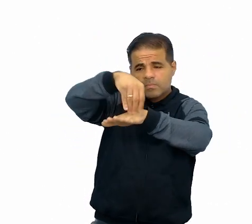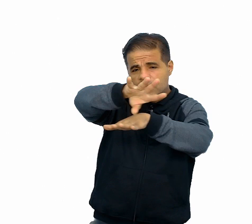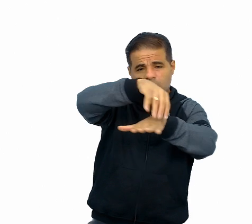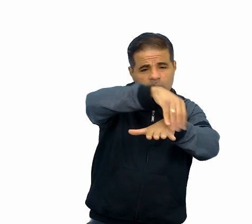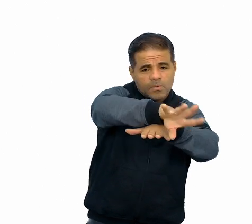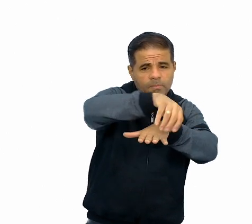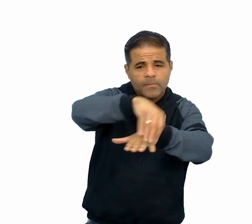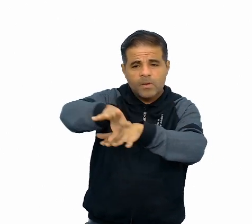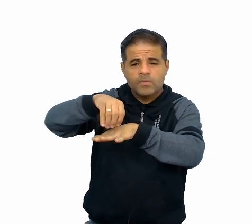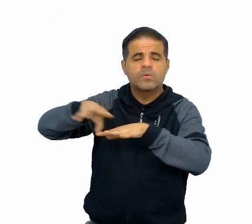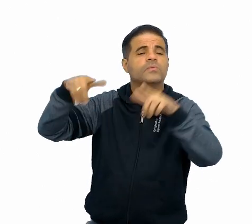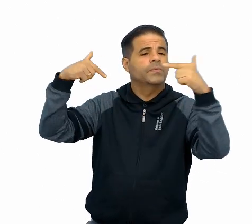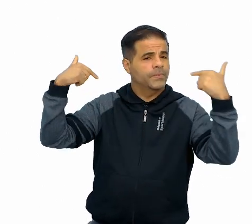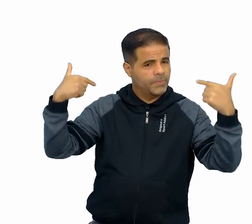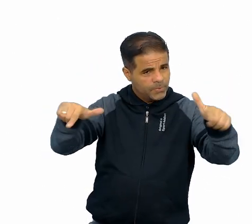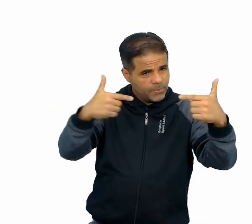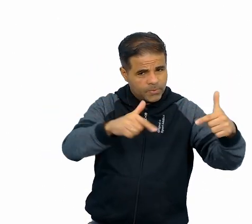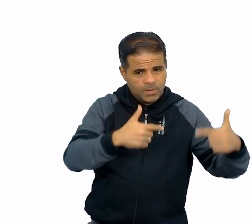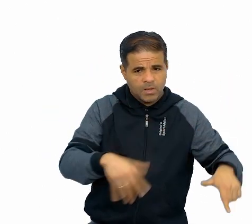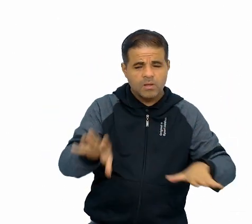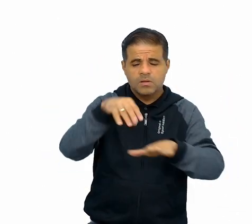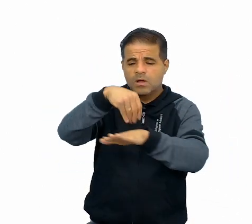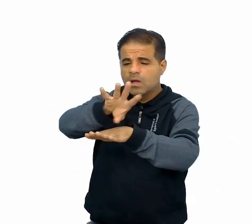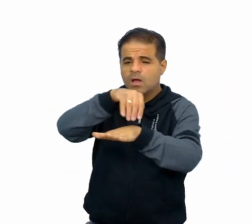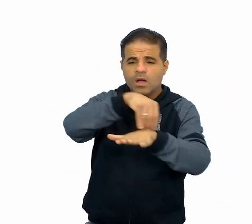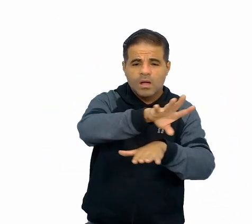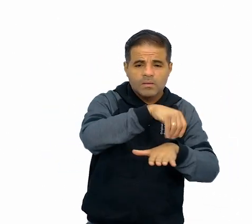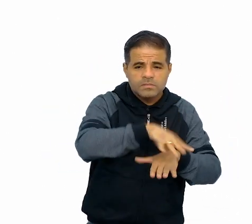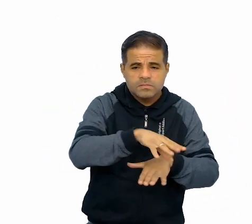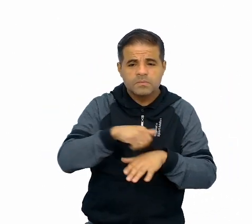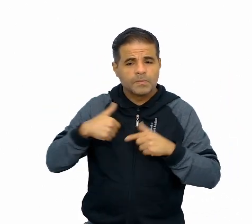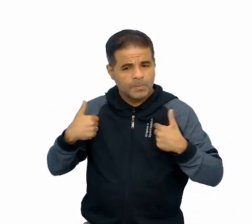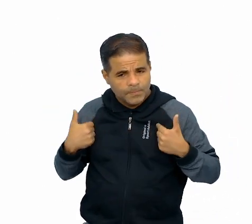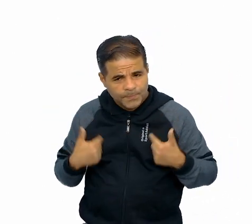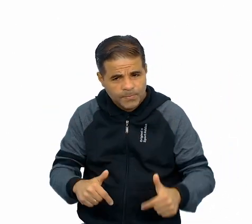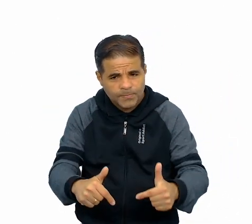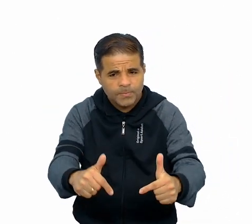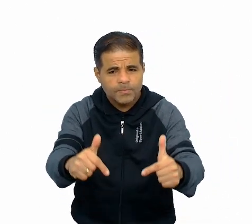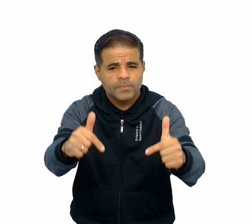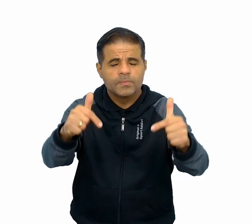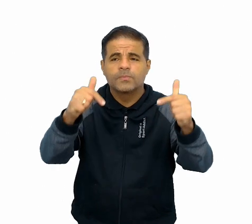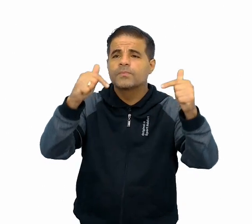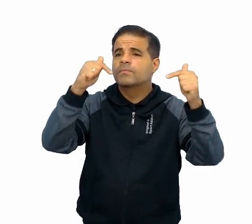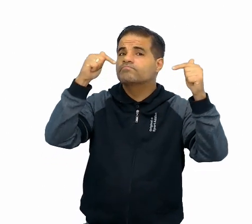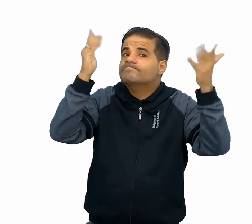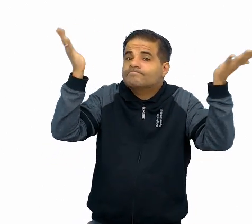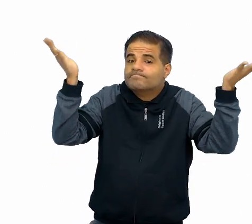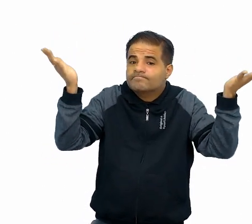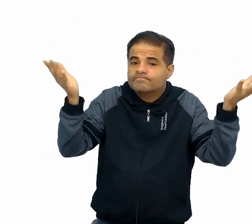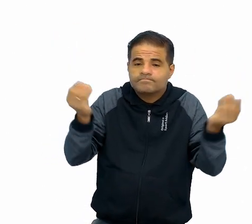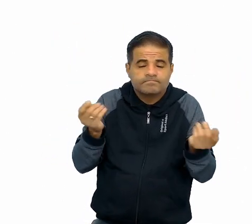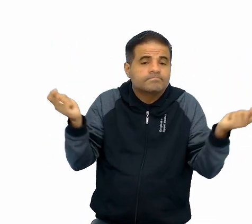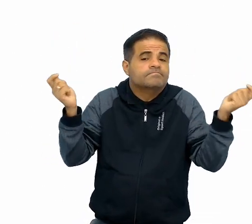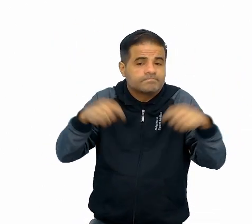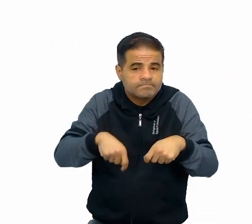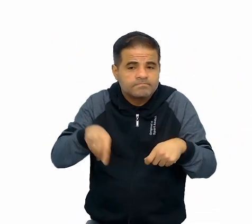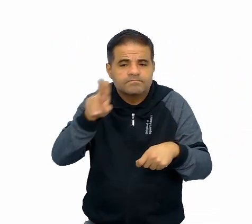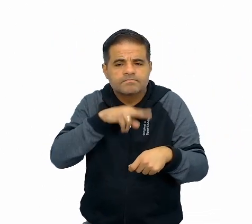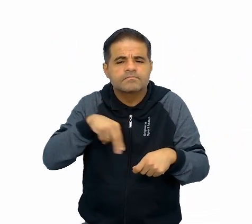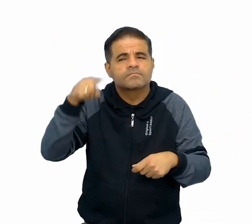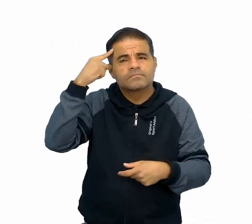a ortografia, que dicas podem ser produzidas, né, e quais eu posso utilizar